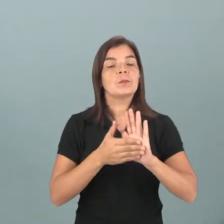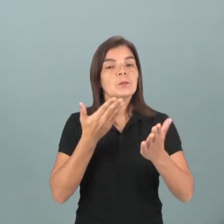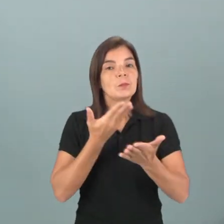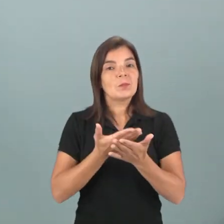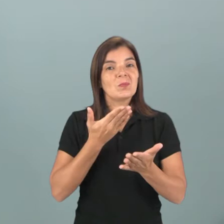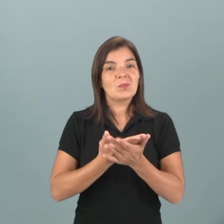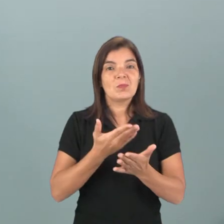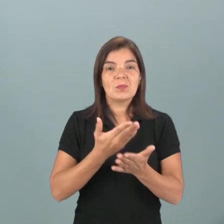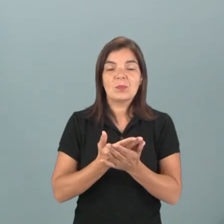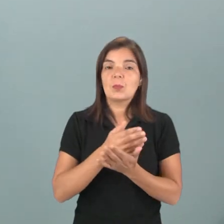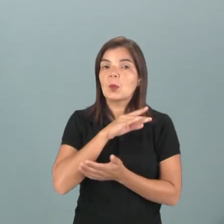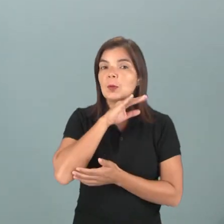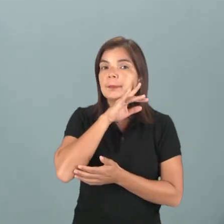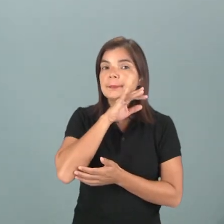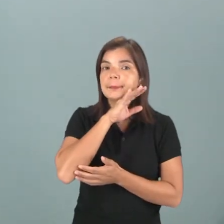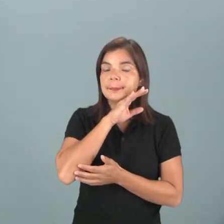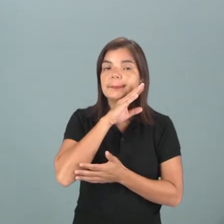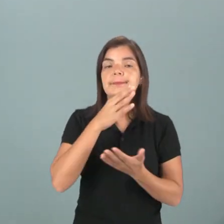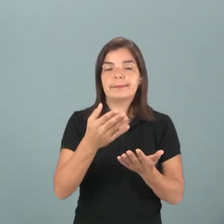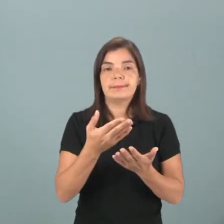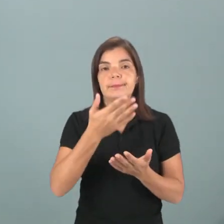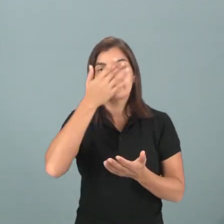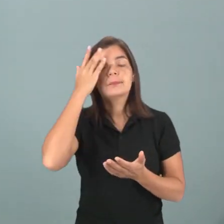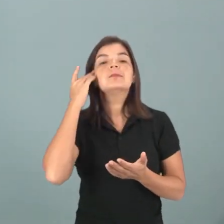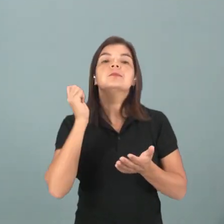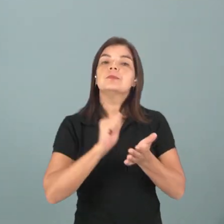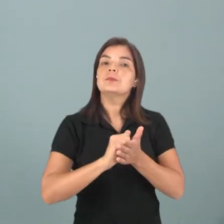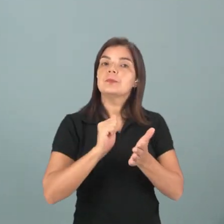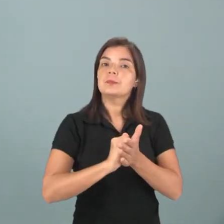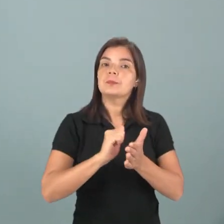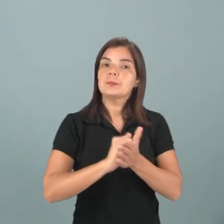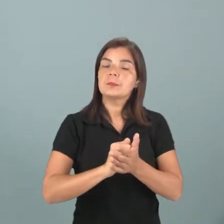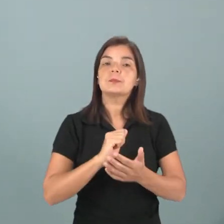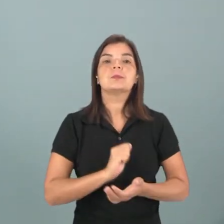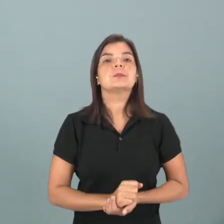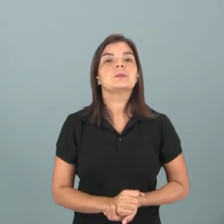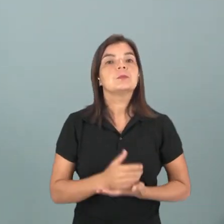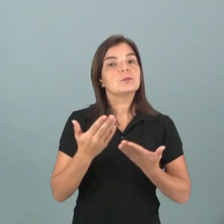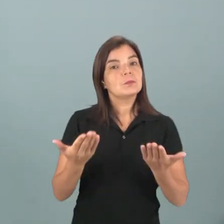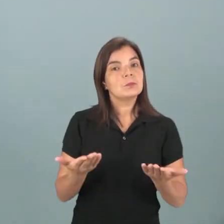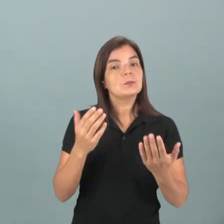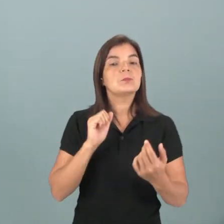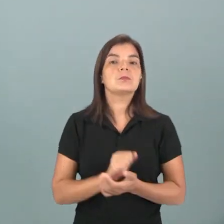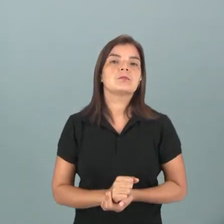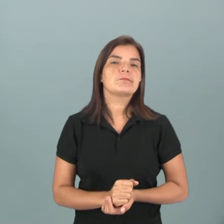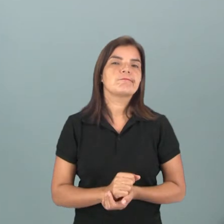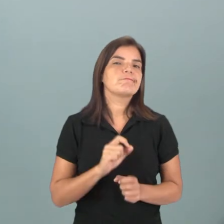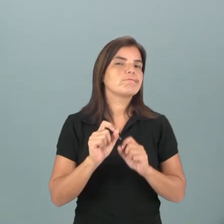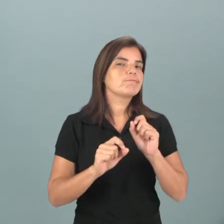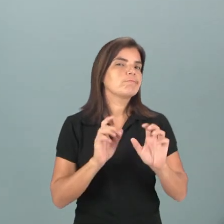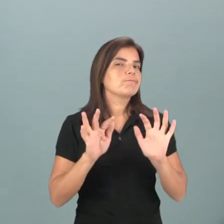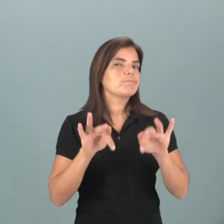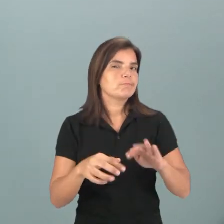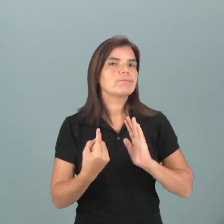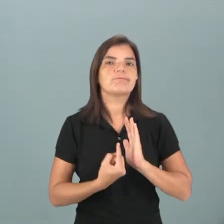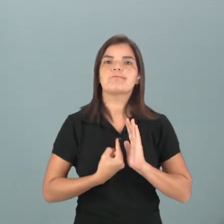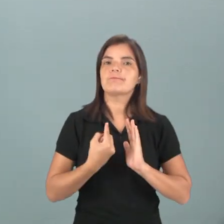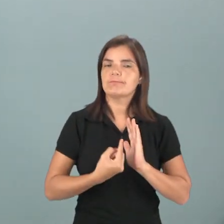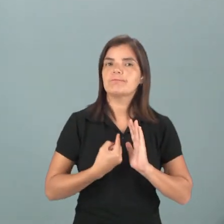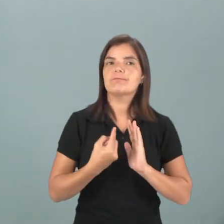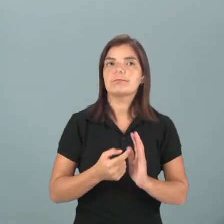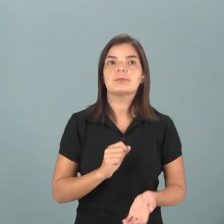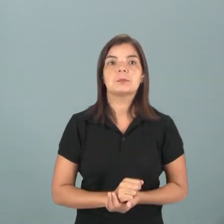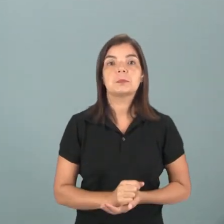estudo desastrado, segundo o escritor do artigo, e que nisso causou o fim do